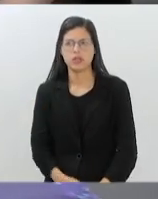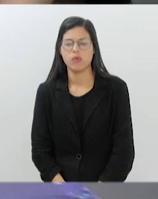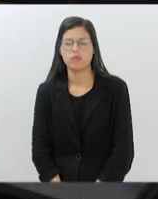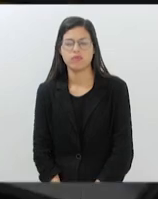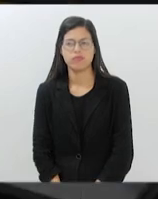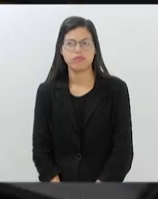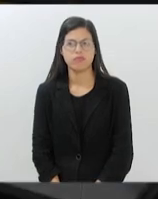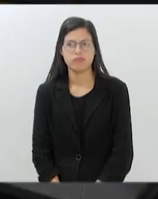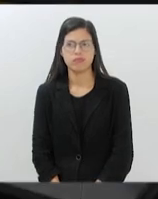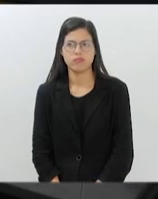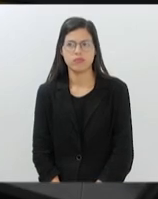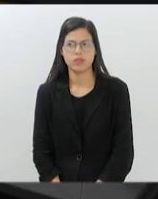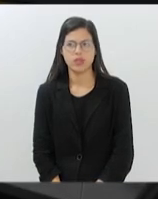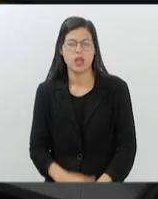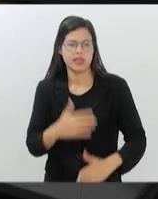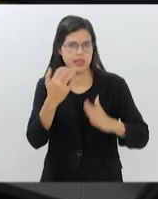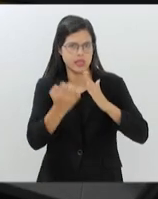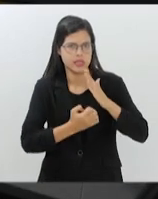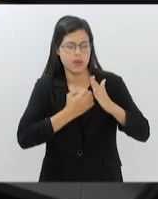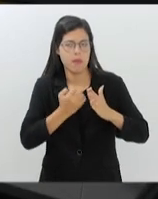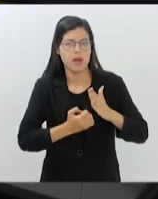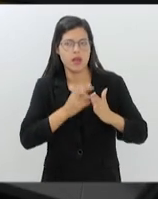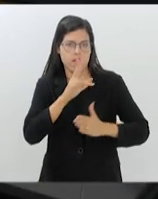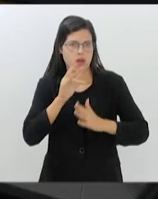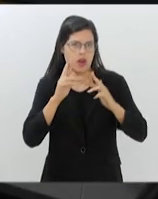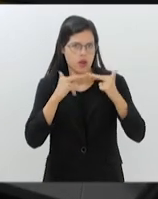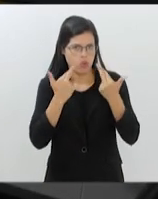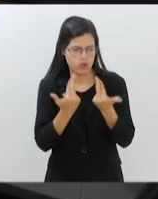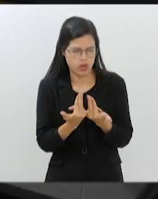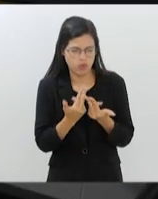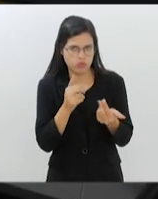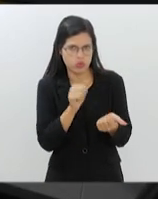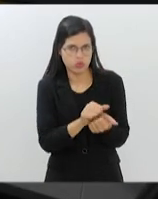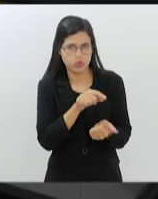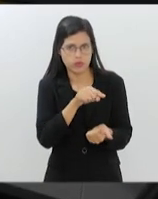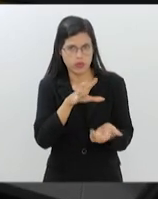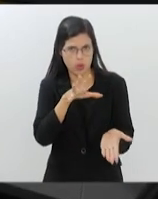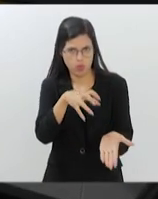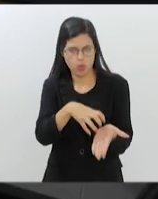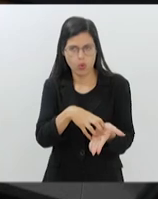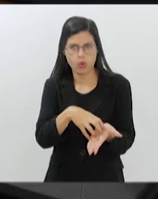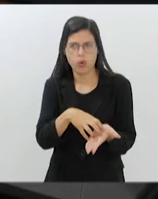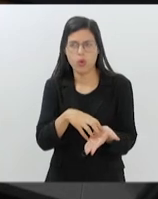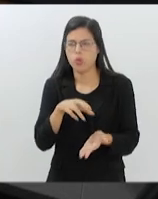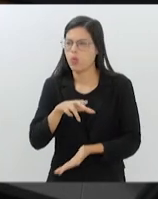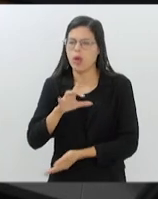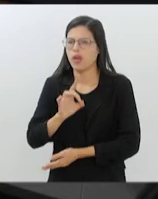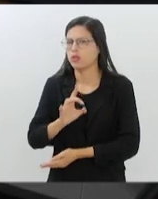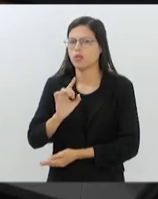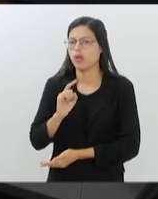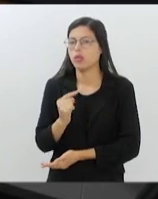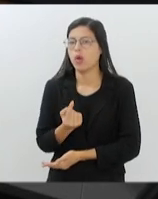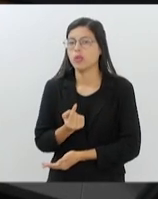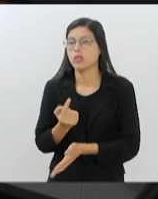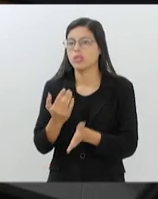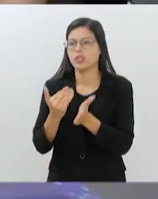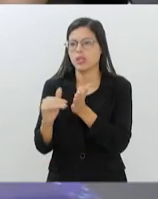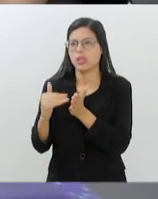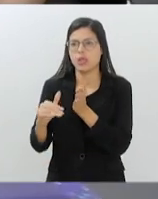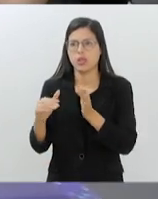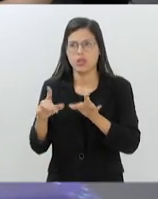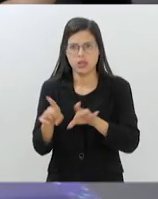agências vão até a reunião com o senhor ou com esse núcleo de Publicidade é isso não só conosco por exemplo se for uma campanha que